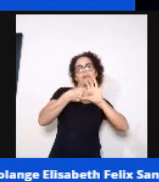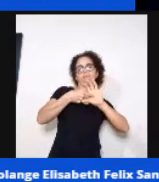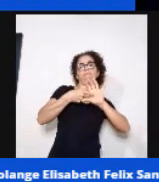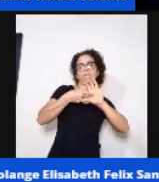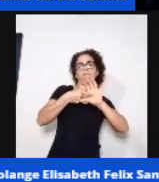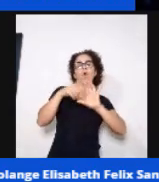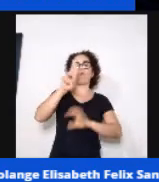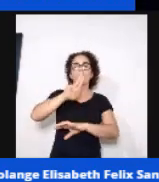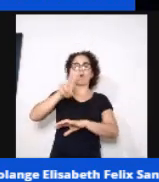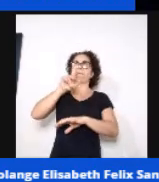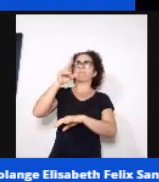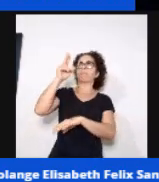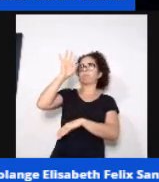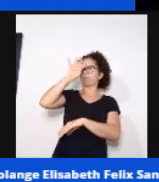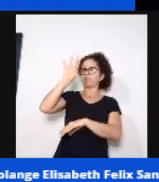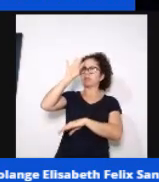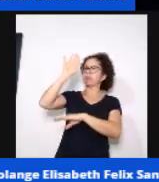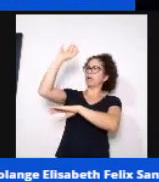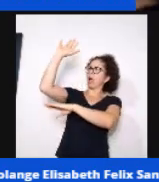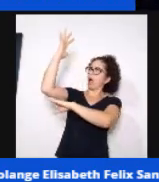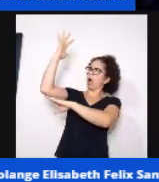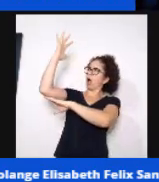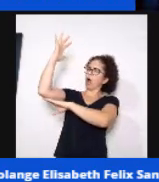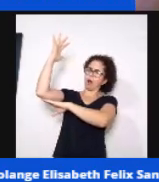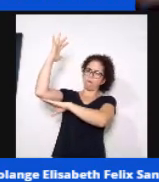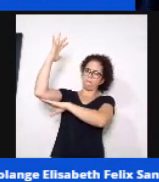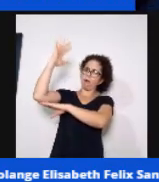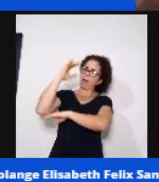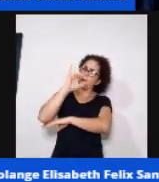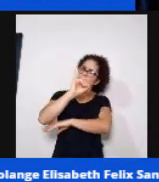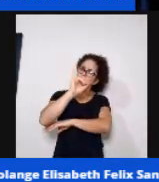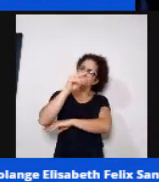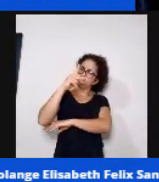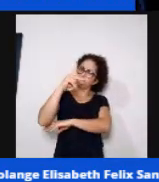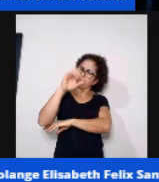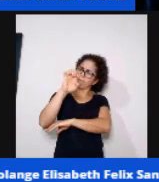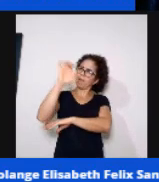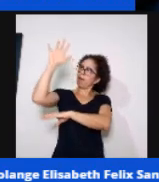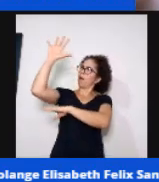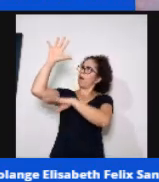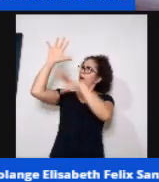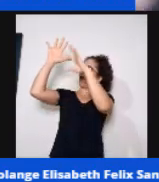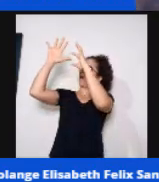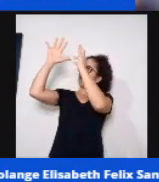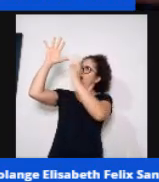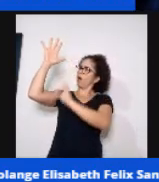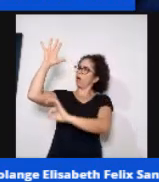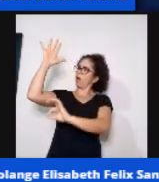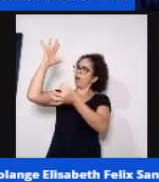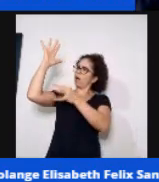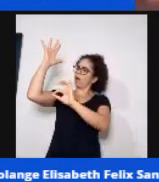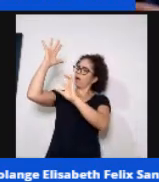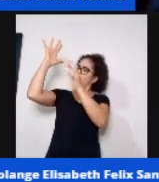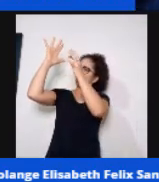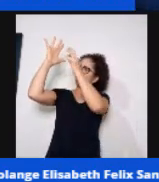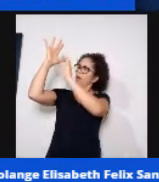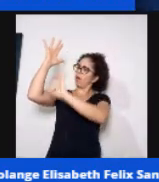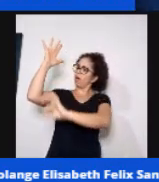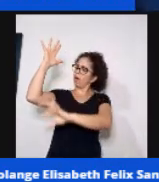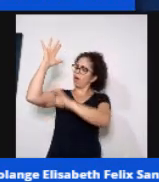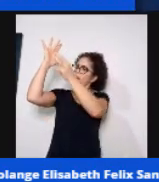E aí, todo florido, lindo, e aí o ipê começa, né, a cair. As flores do ipê caem e elas ficam